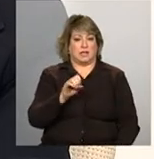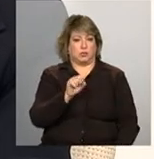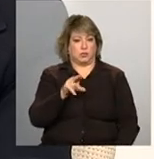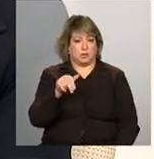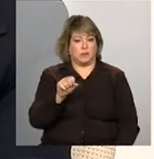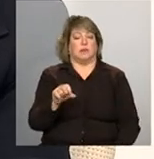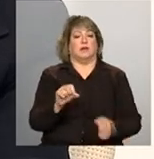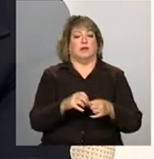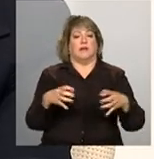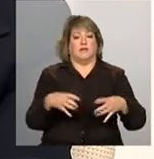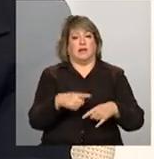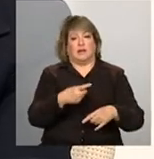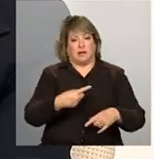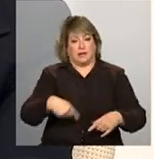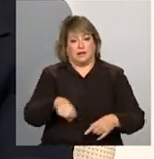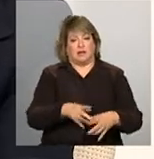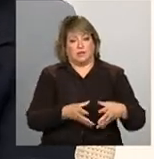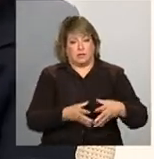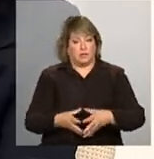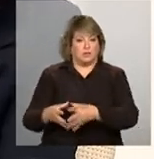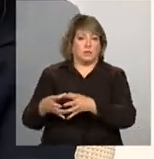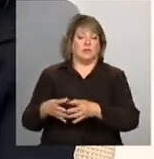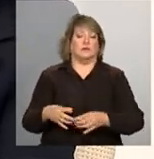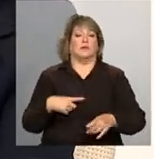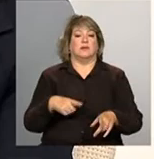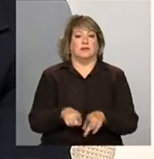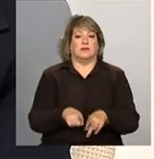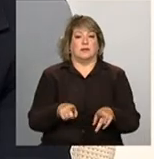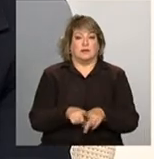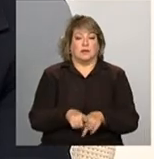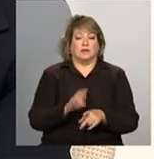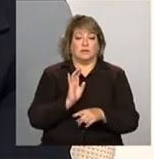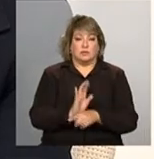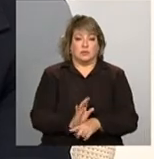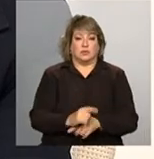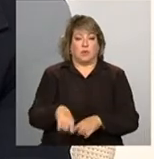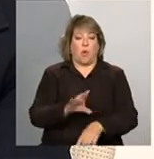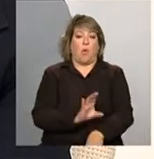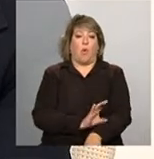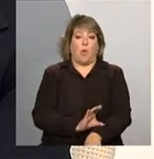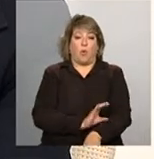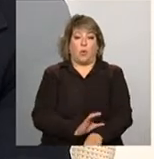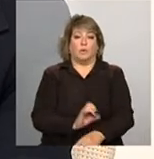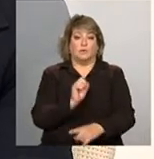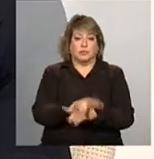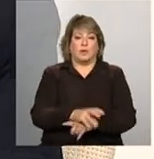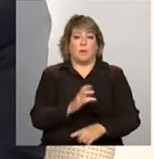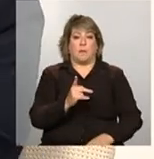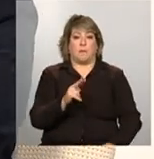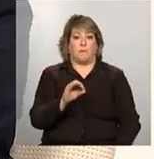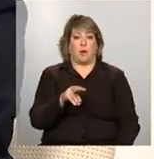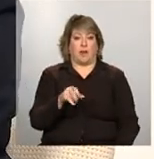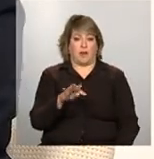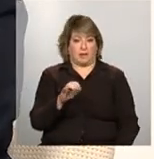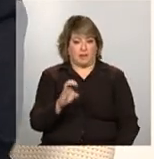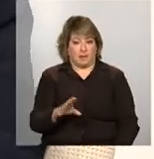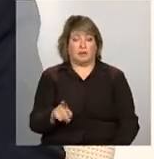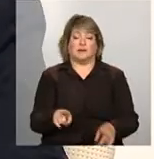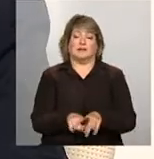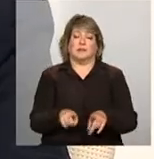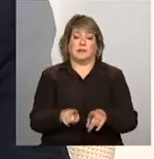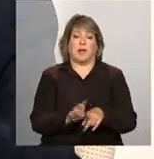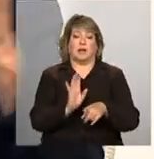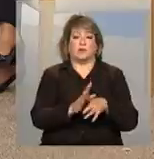essa mobilização, essa sensibilização e encaminhamento para os cursos do Pronatec, né? E encaminham também